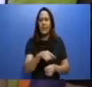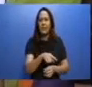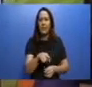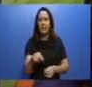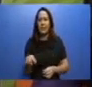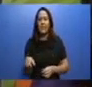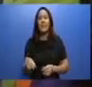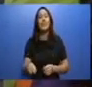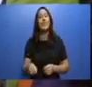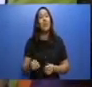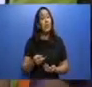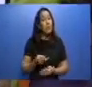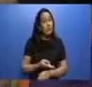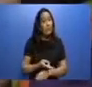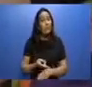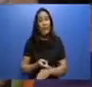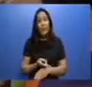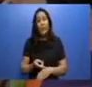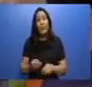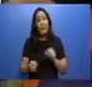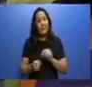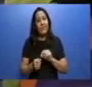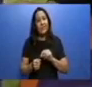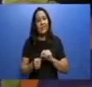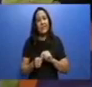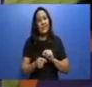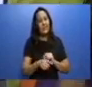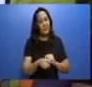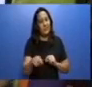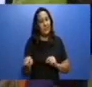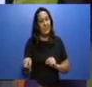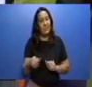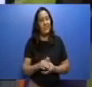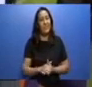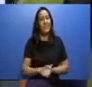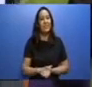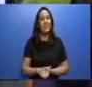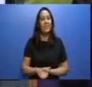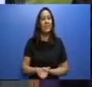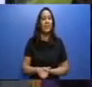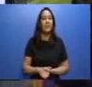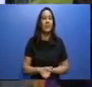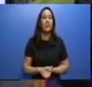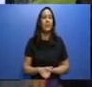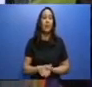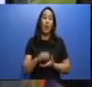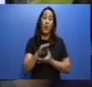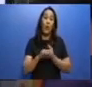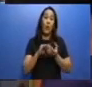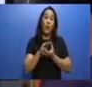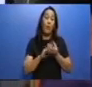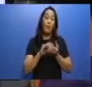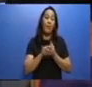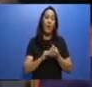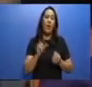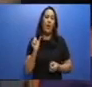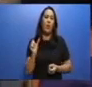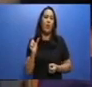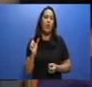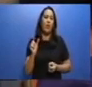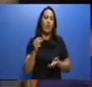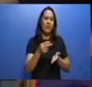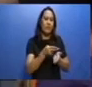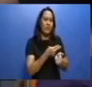vai tentar, né? Porque eu não sou artista, não sei vocês, mas a gente vai tentar copiar um pouquinho essas